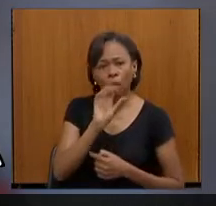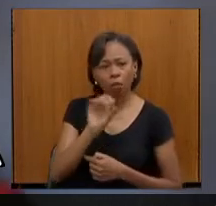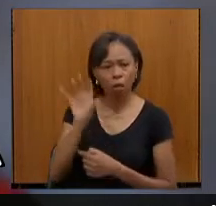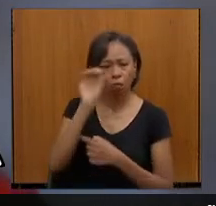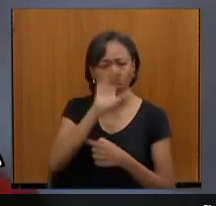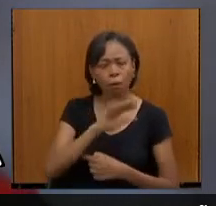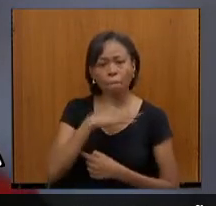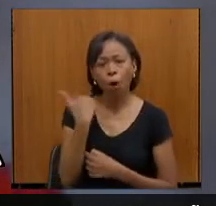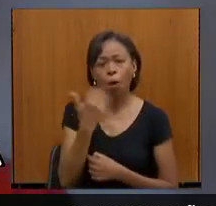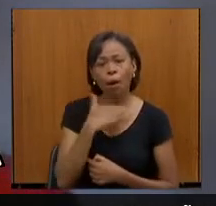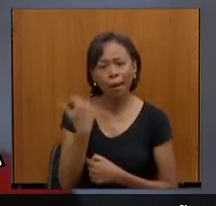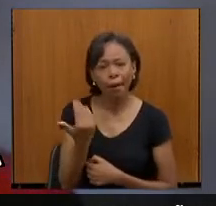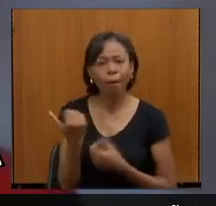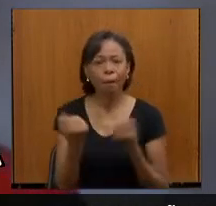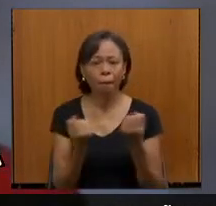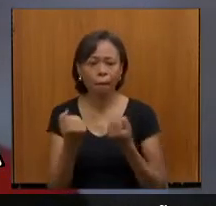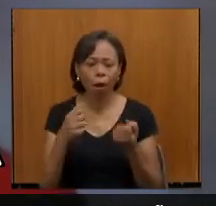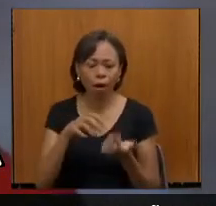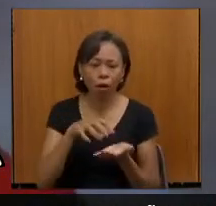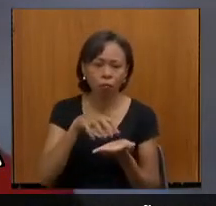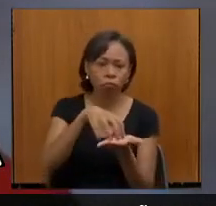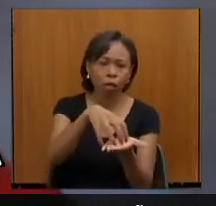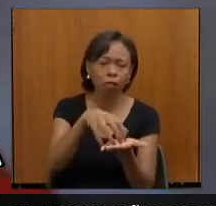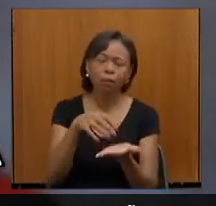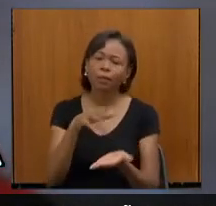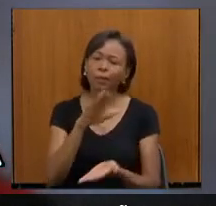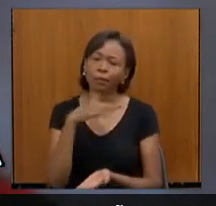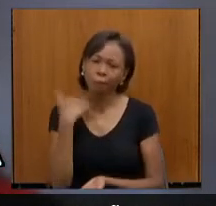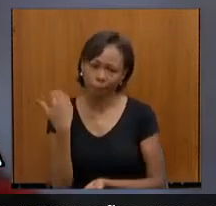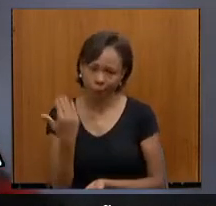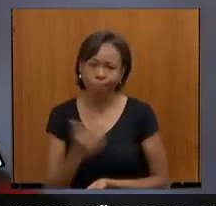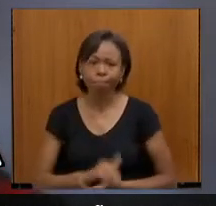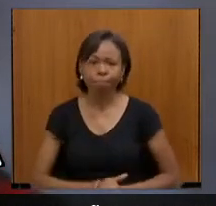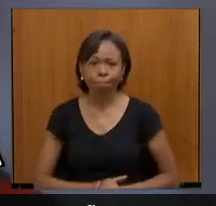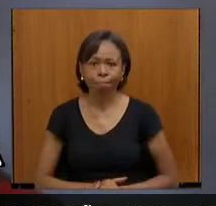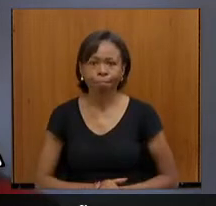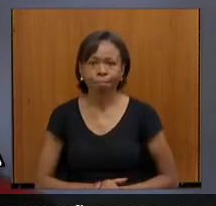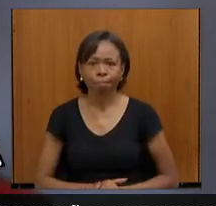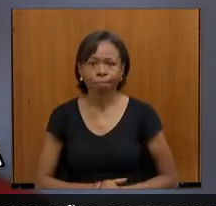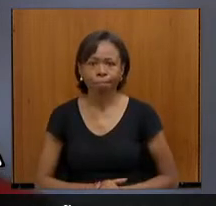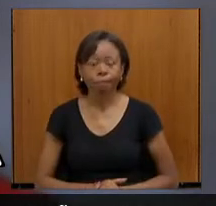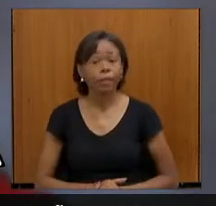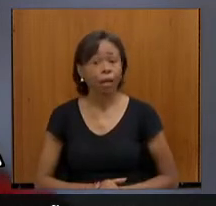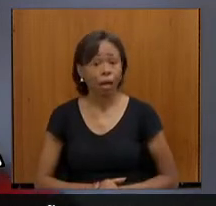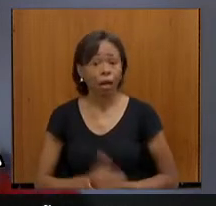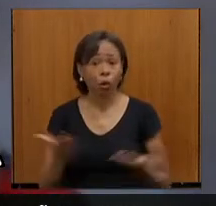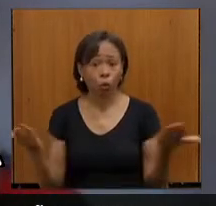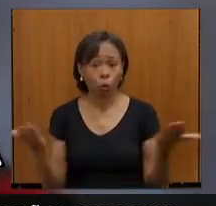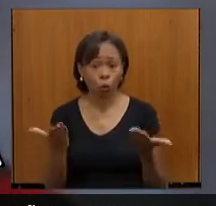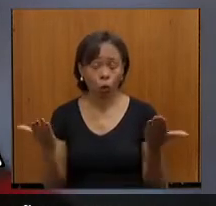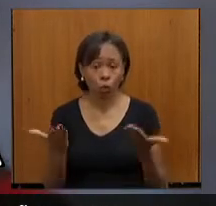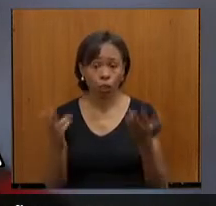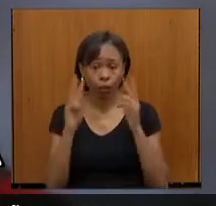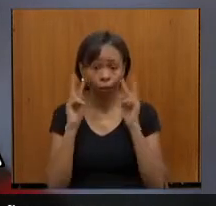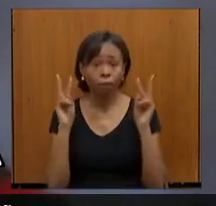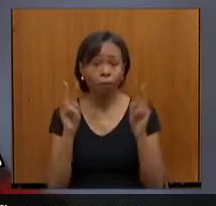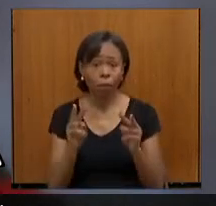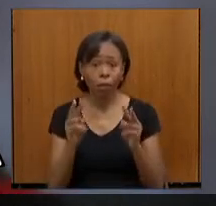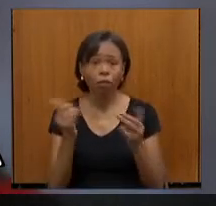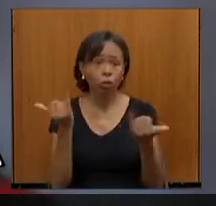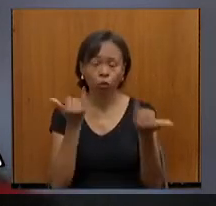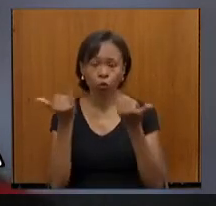morte nas estradas. Próximo, por favor. Nesse próximo slide, a gente já vai acompanhar um dado que eu recolhi do